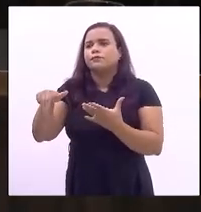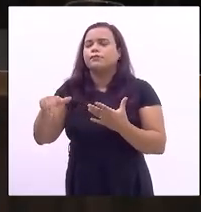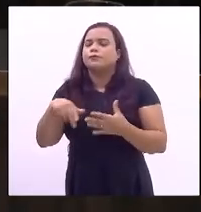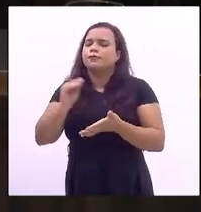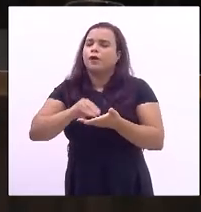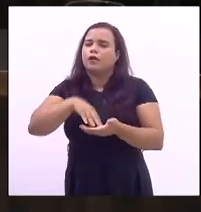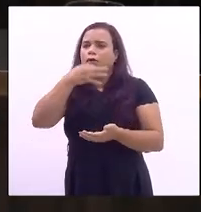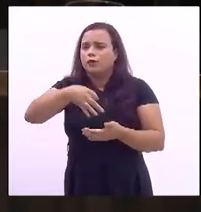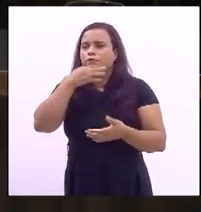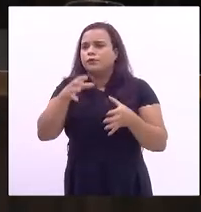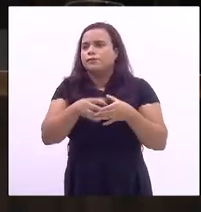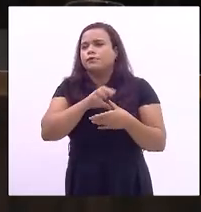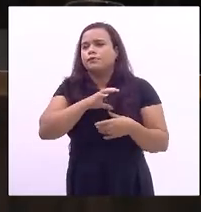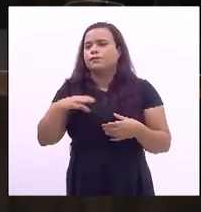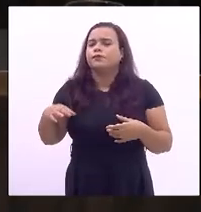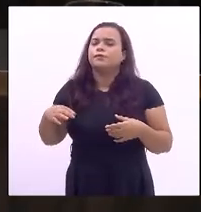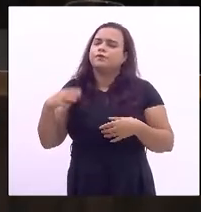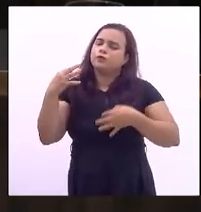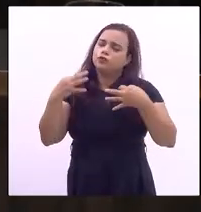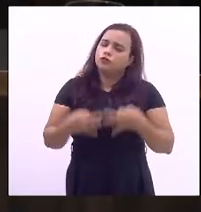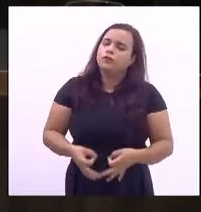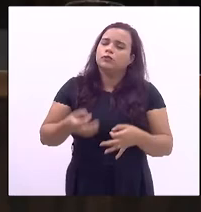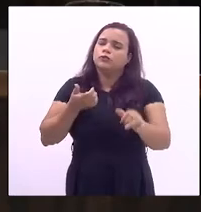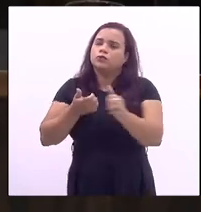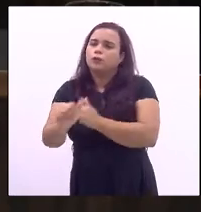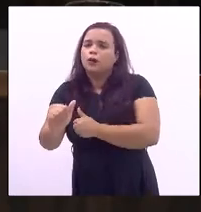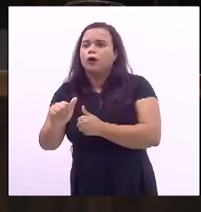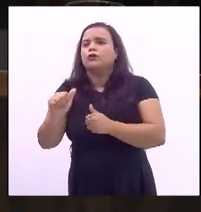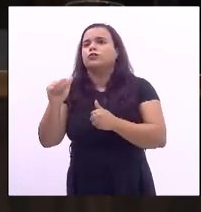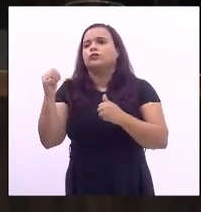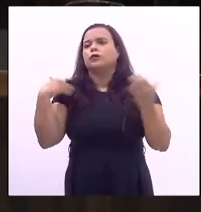lazer os principais desenvolvimento regional